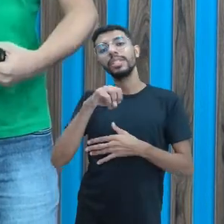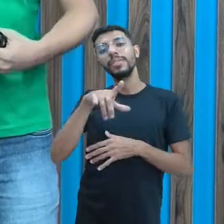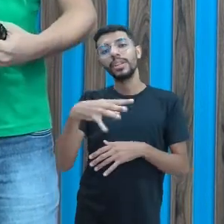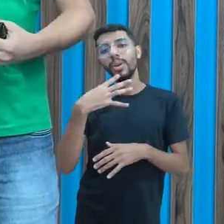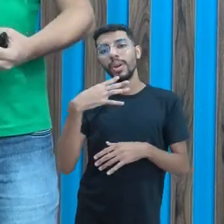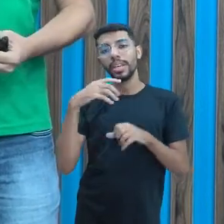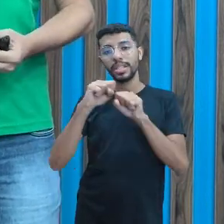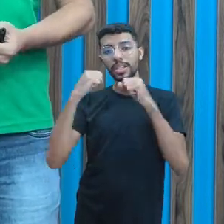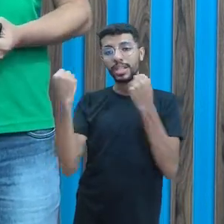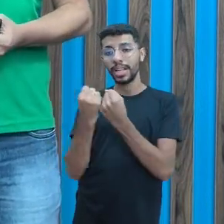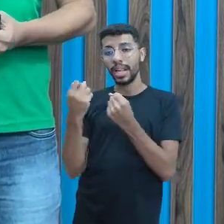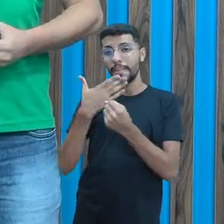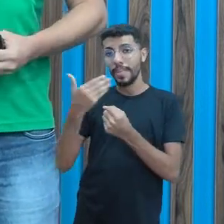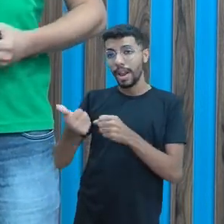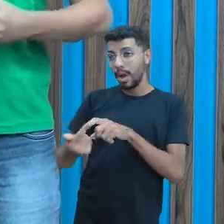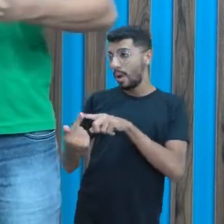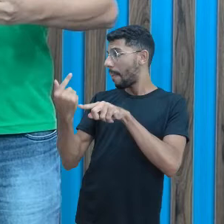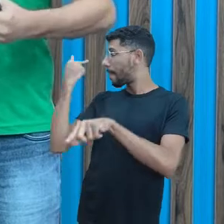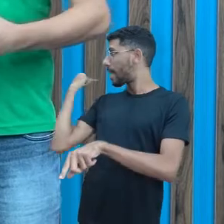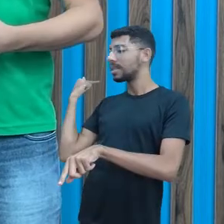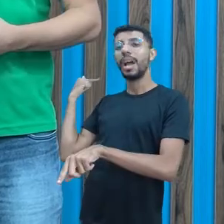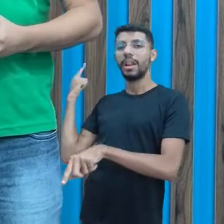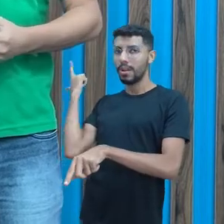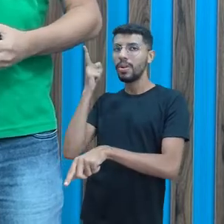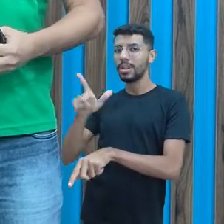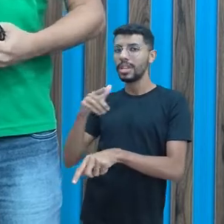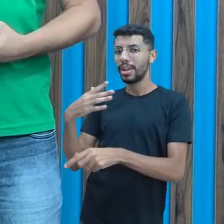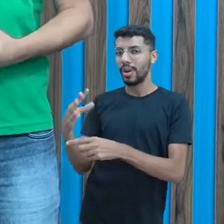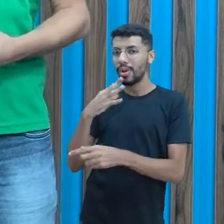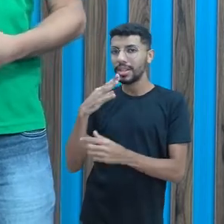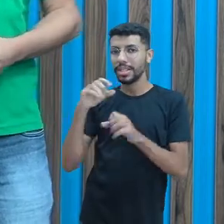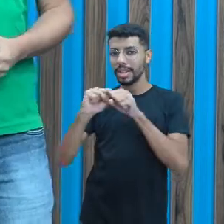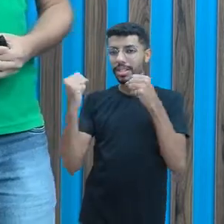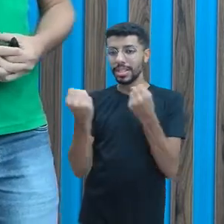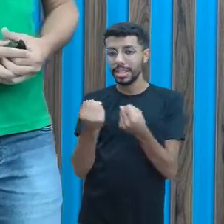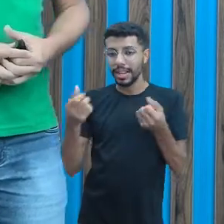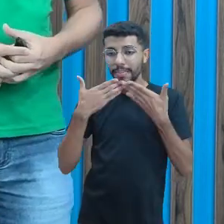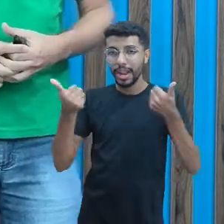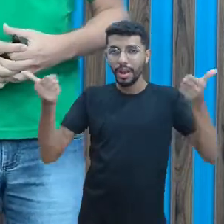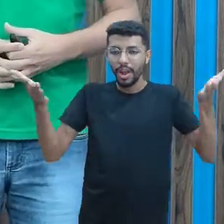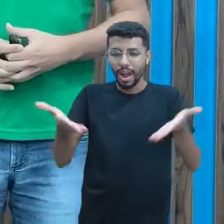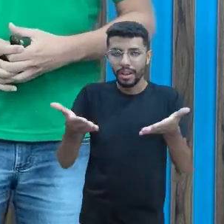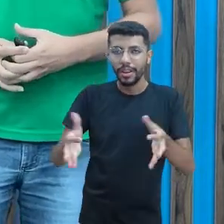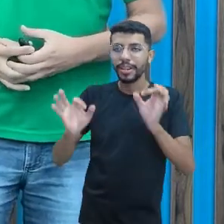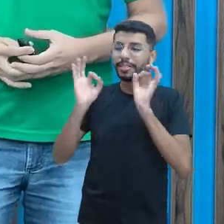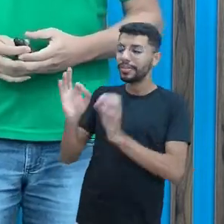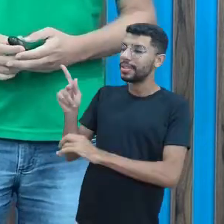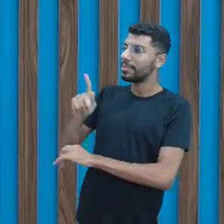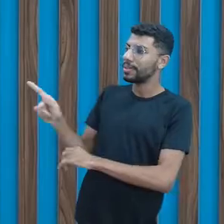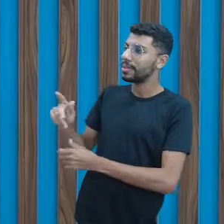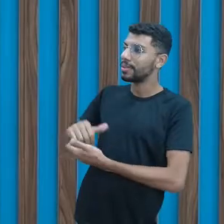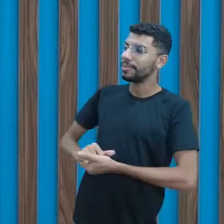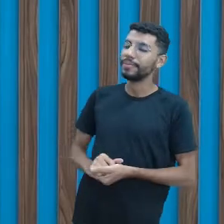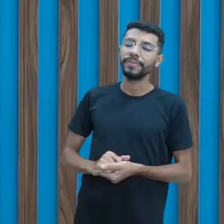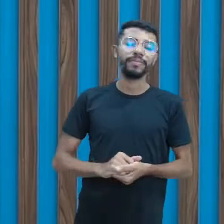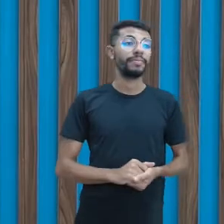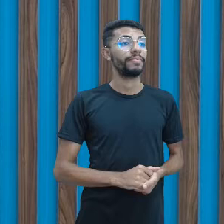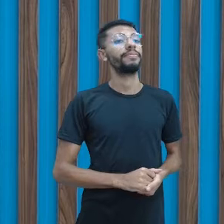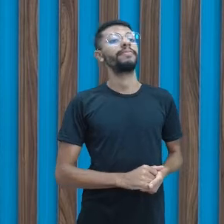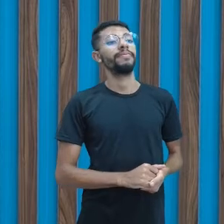essa sociedade e pode tomar decisões para o futuro com mais segurança. Não é isso, professor Luciano? É verdade, né?